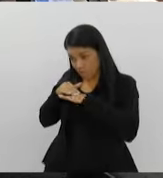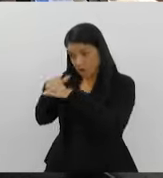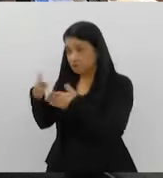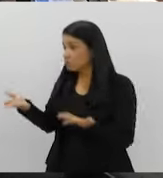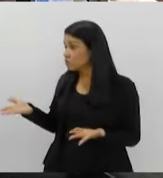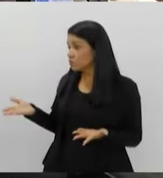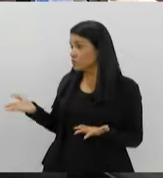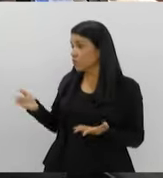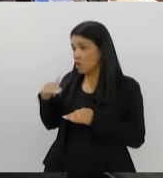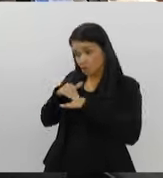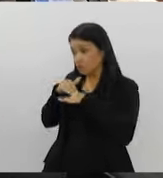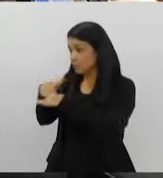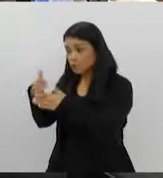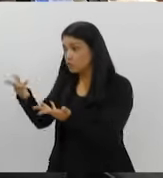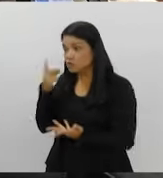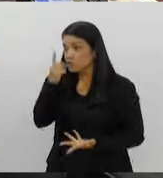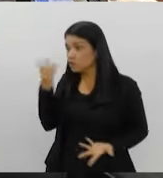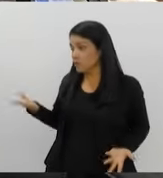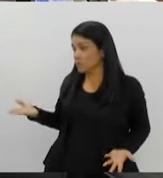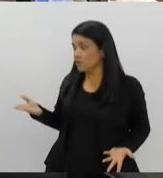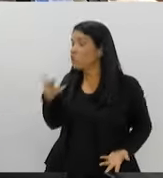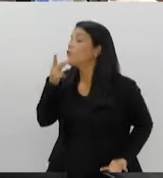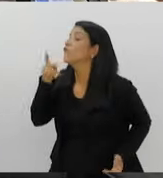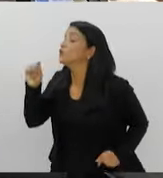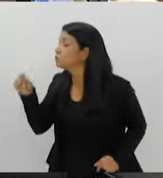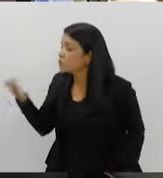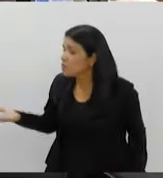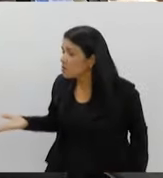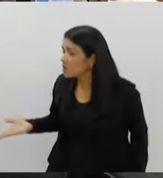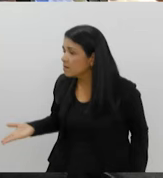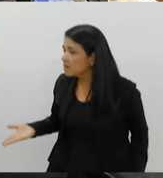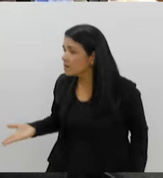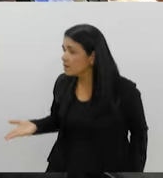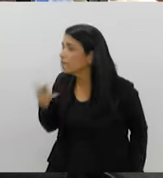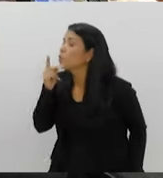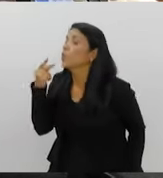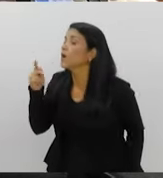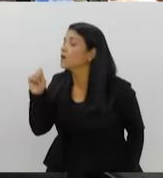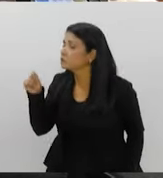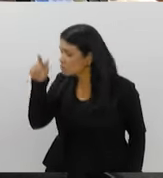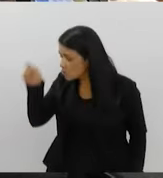o senhor, deputado. E o que eu falei com o senhor, deputado?